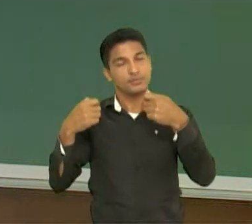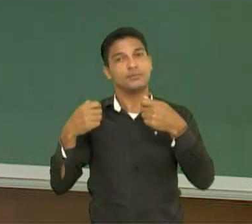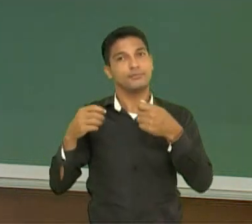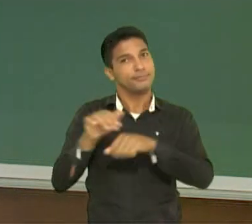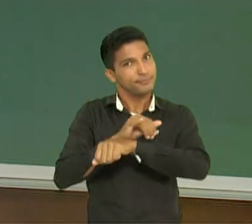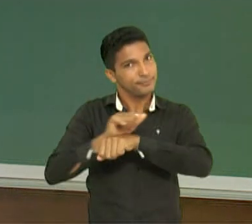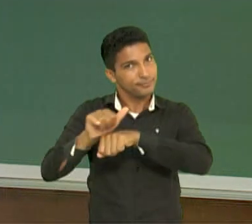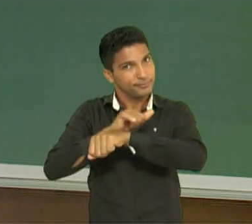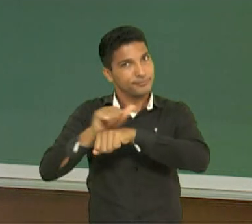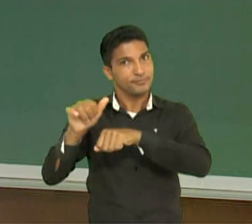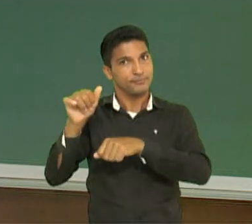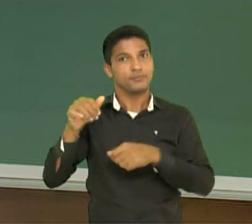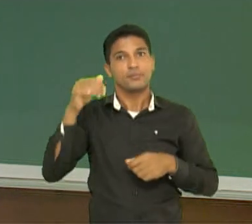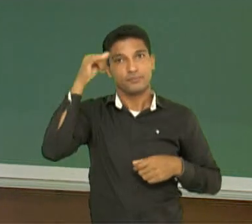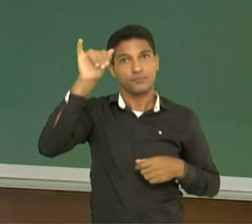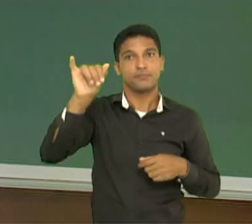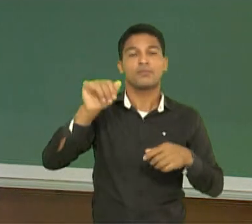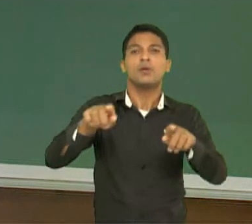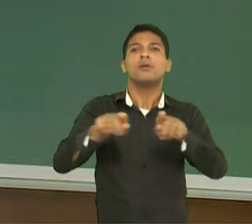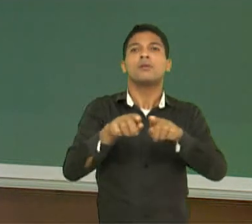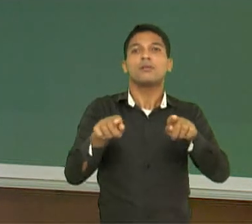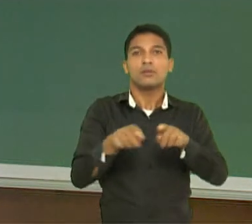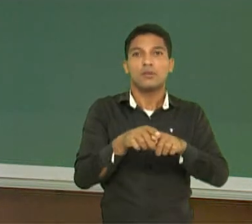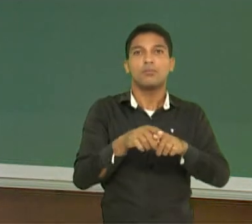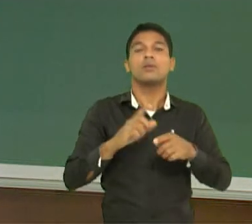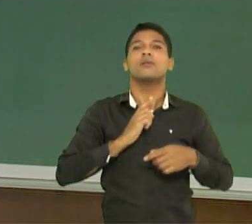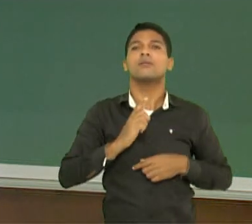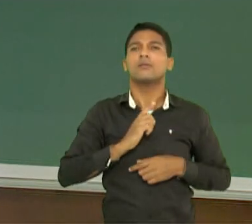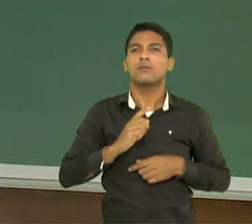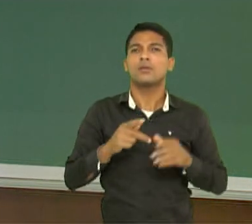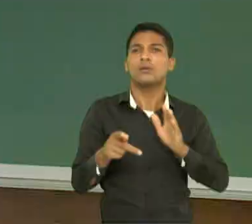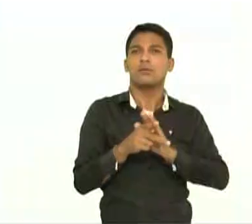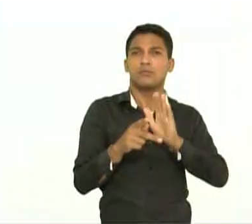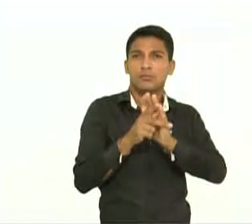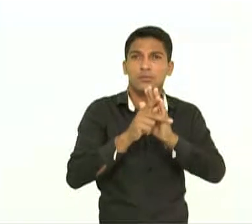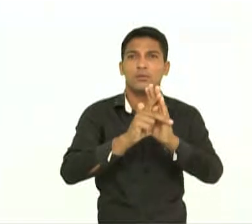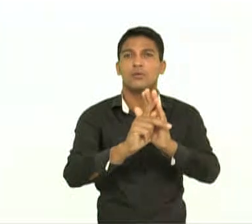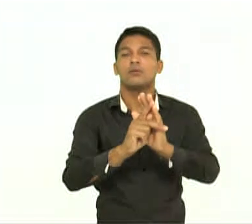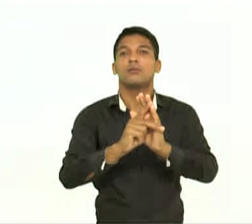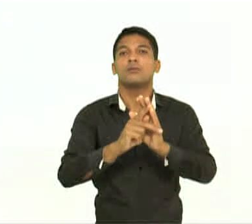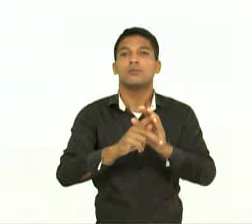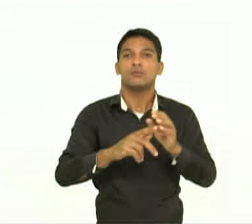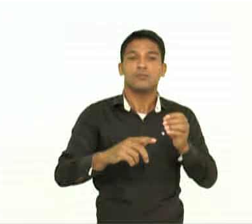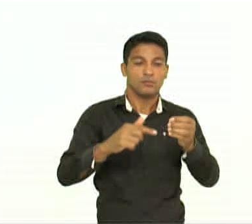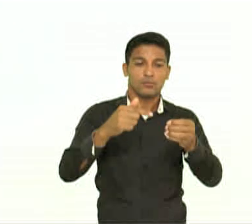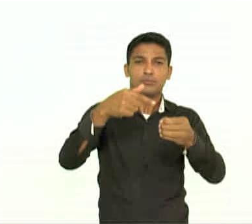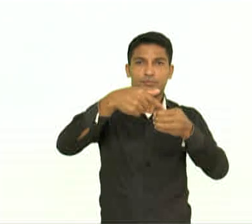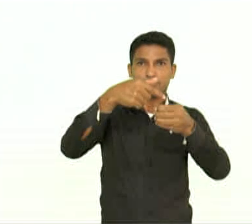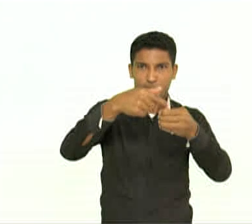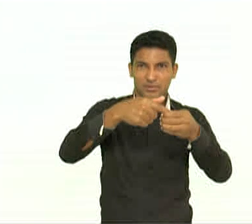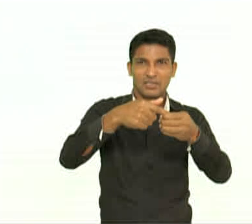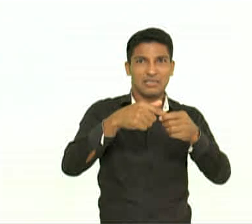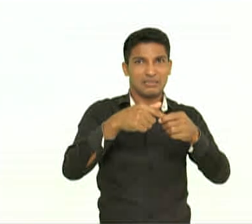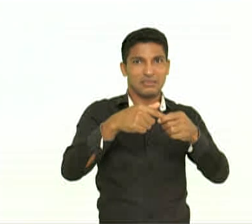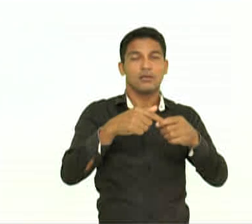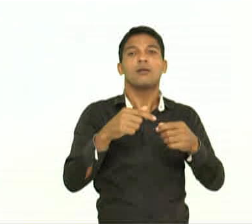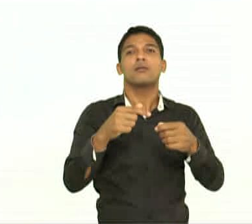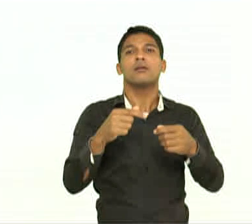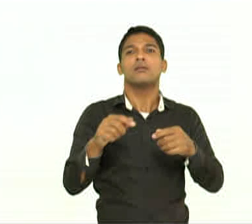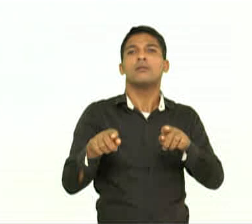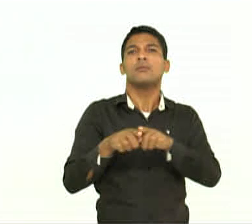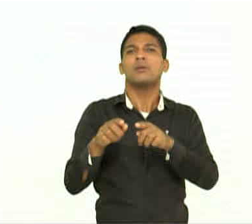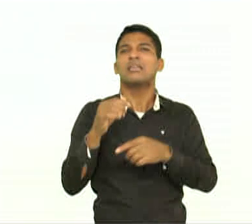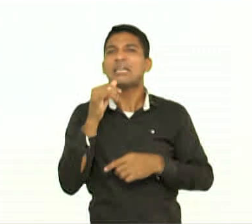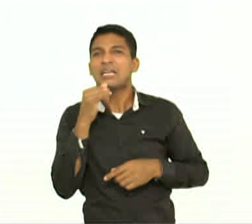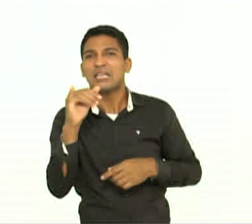alternativas energéticas ao uso dos combustíveis fósseis, aí o problema da poluição. Então, alternativas energéticas, as